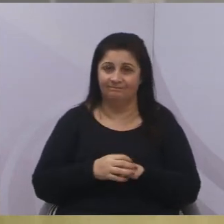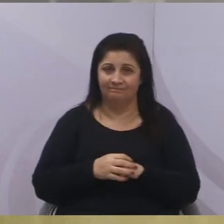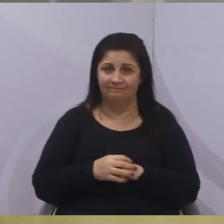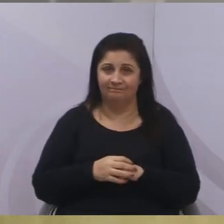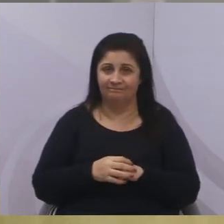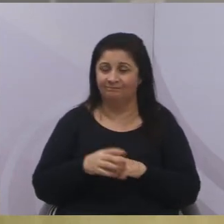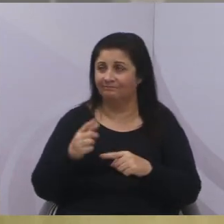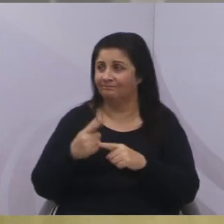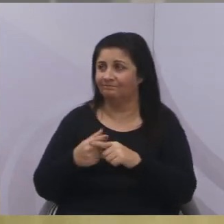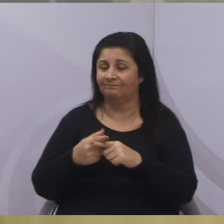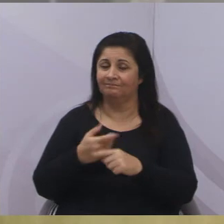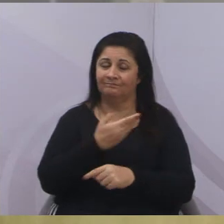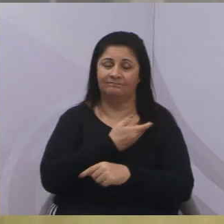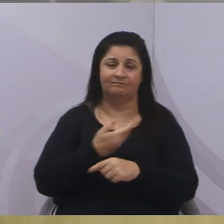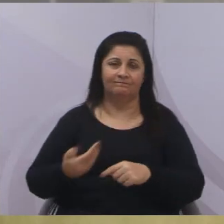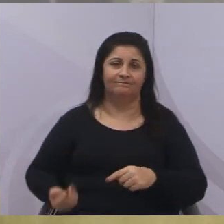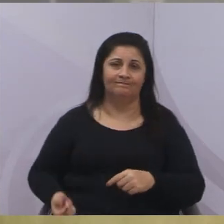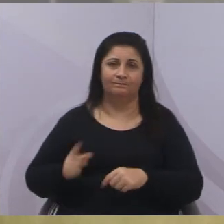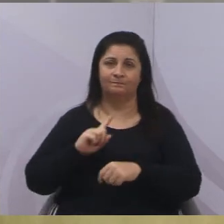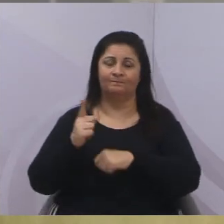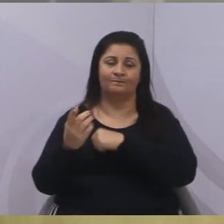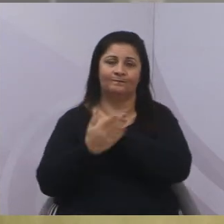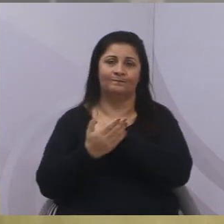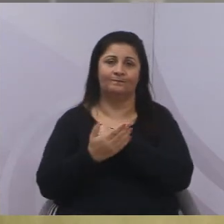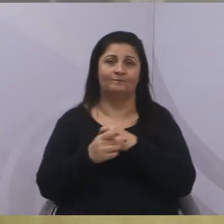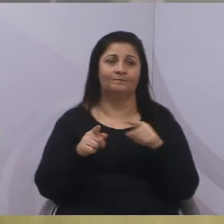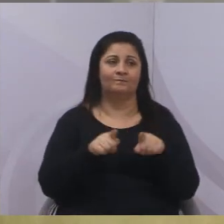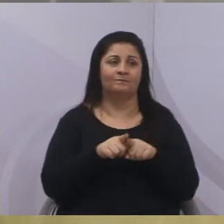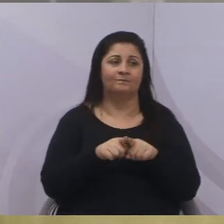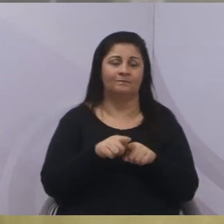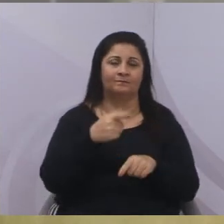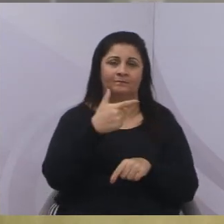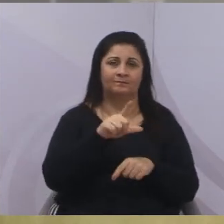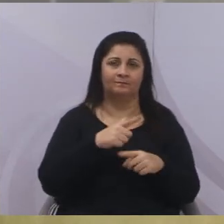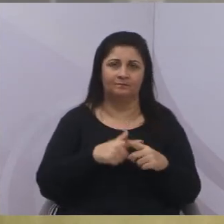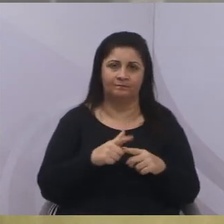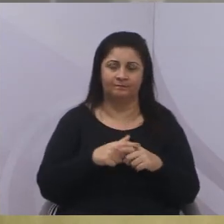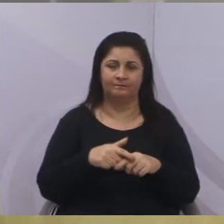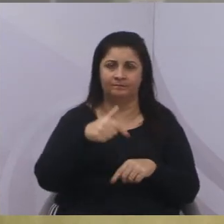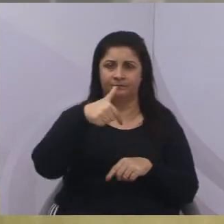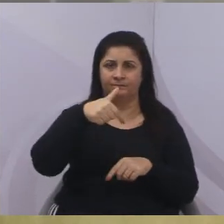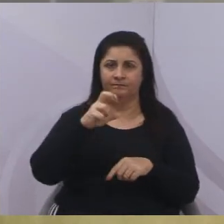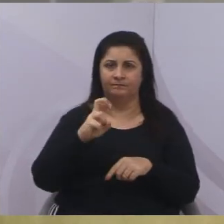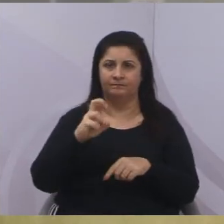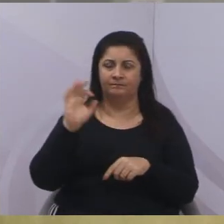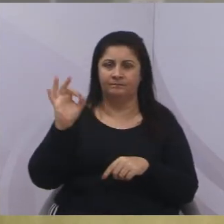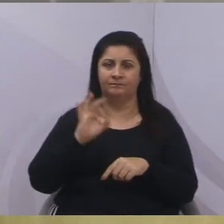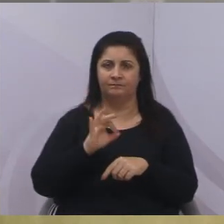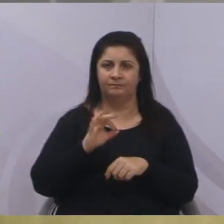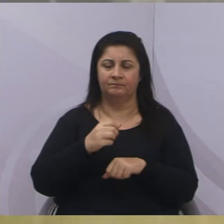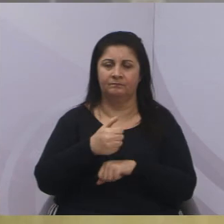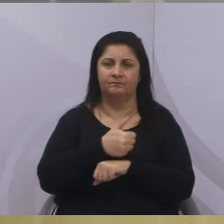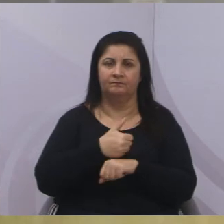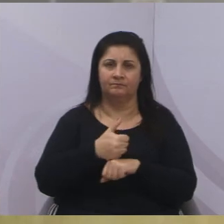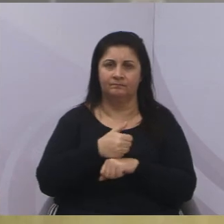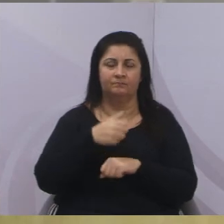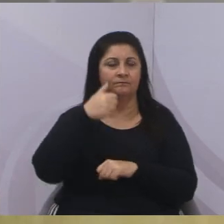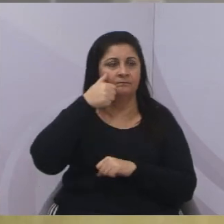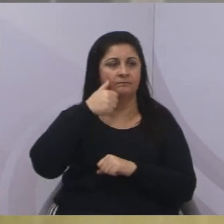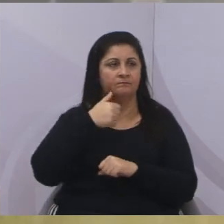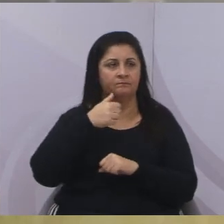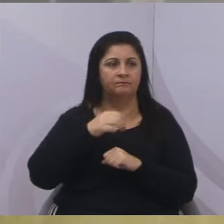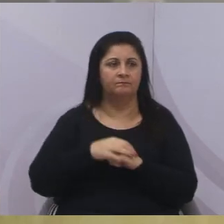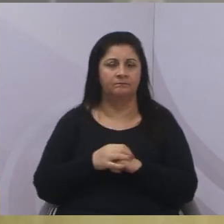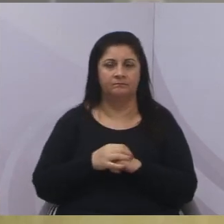Mais Médicos, a gente tem uma outra situação. 75% dos nossos trabalhadores são mulheres,